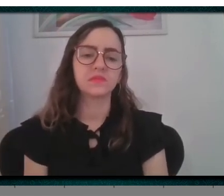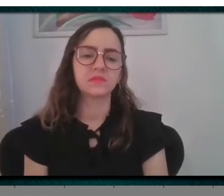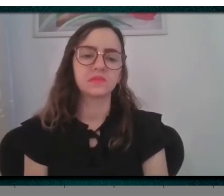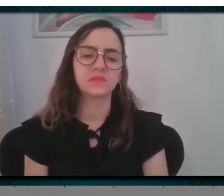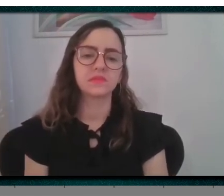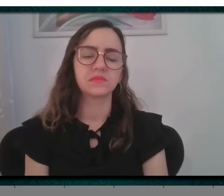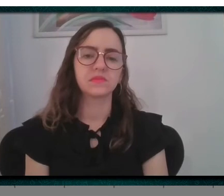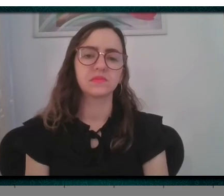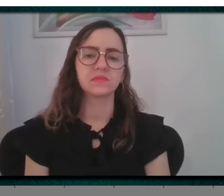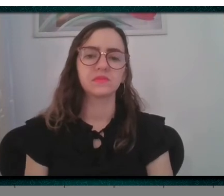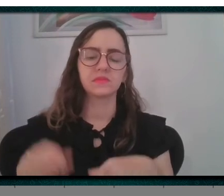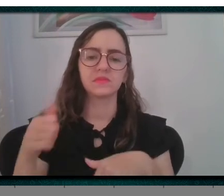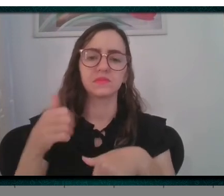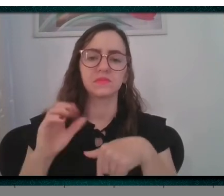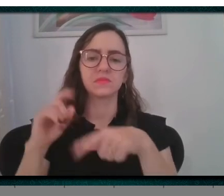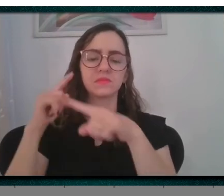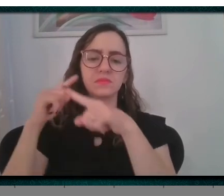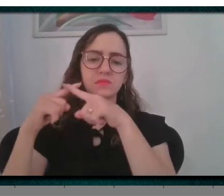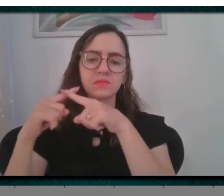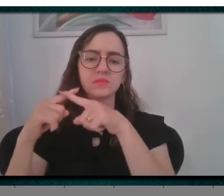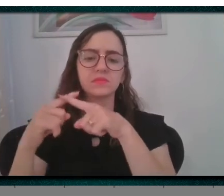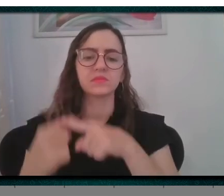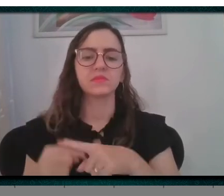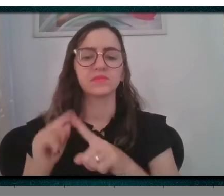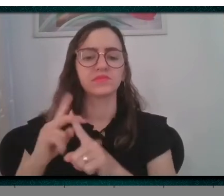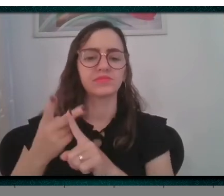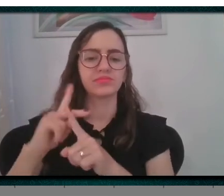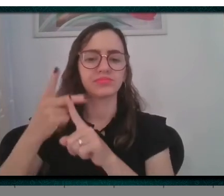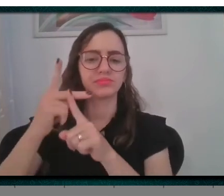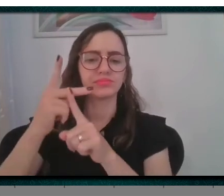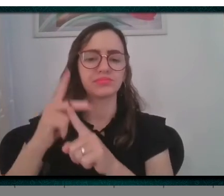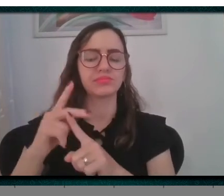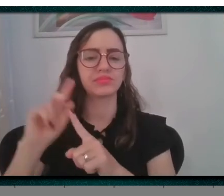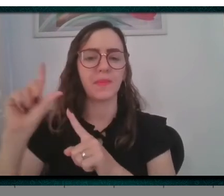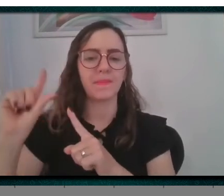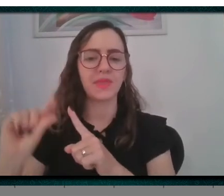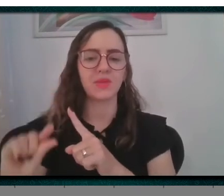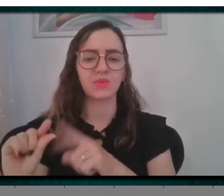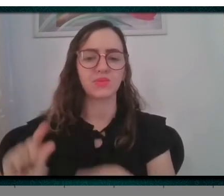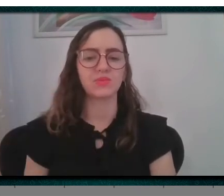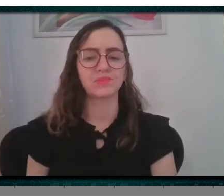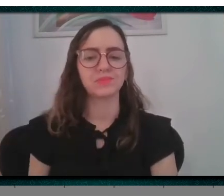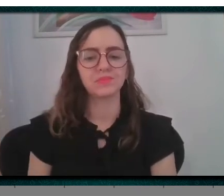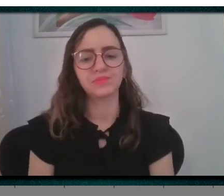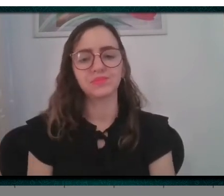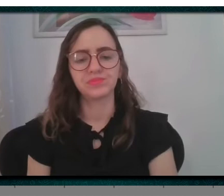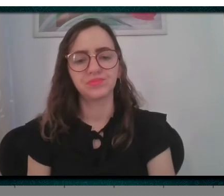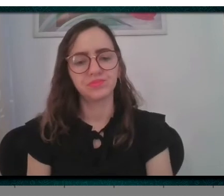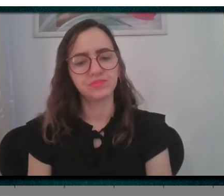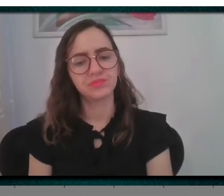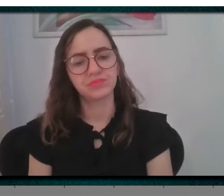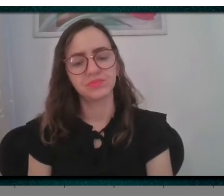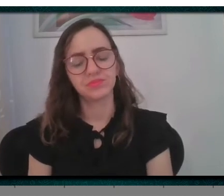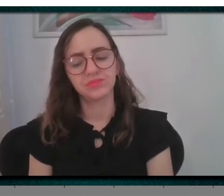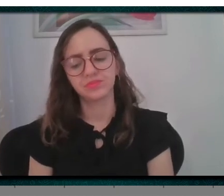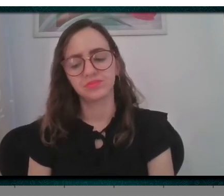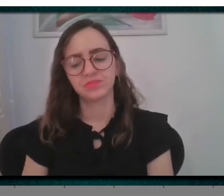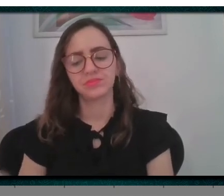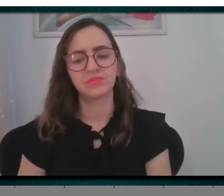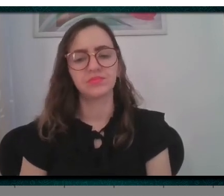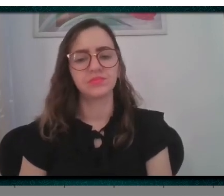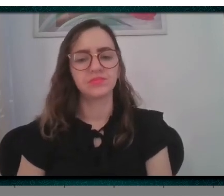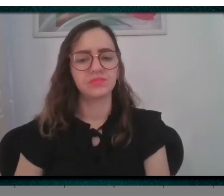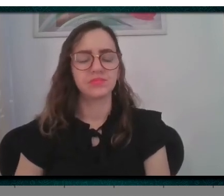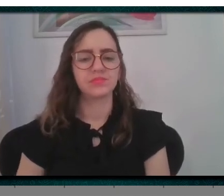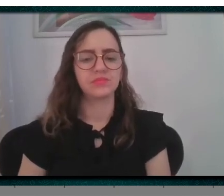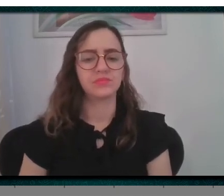Eu não sei como é que bota aqui, ó, que ele diminuiu 10 vezes. Então, aqui, ó, 10 vezes menos. Tá? Aqui é 10 vezes mais, 10 vezes mais, aqui é